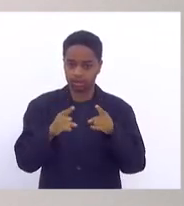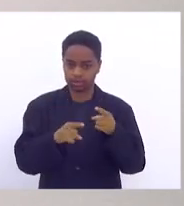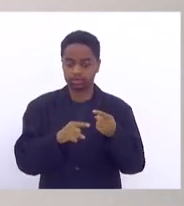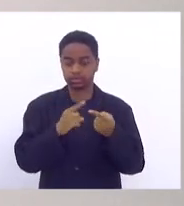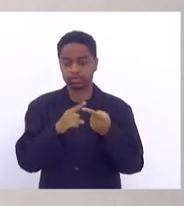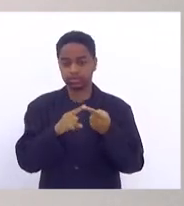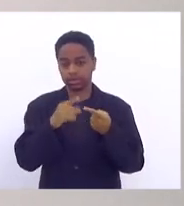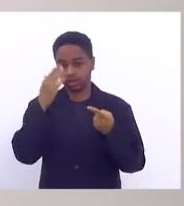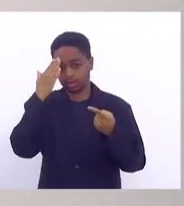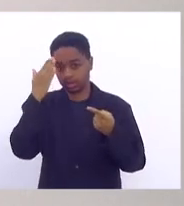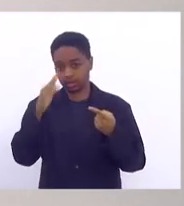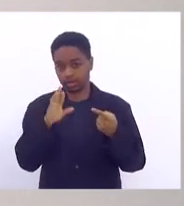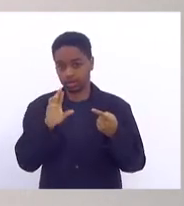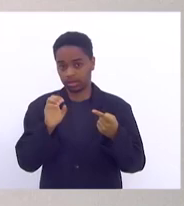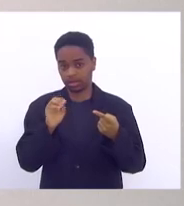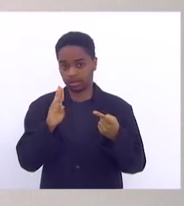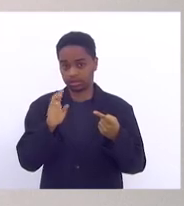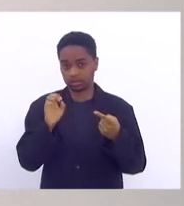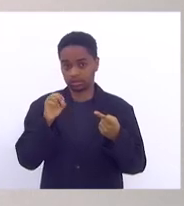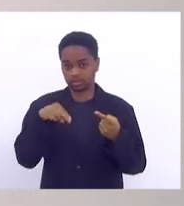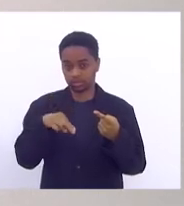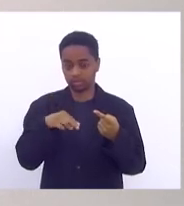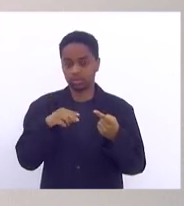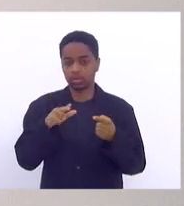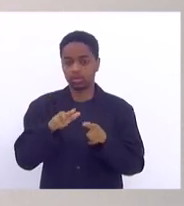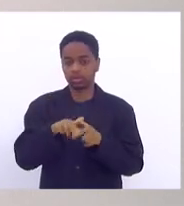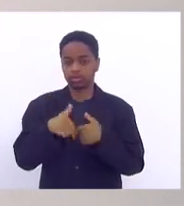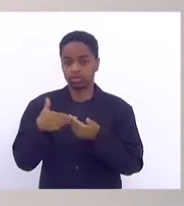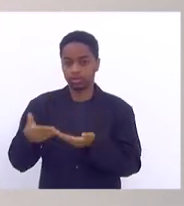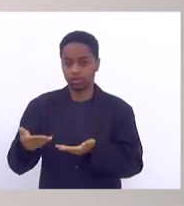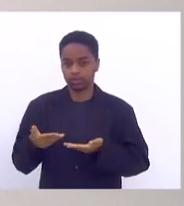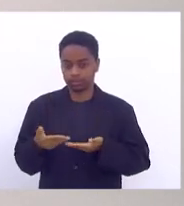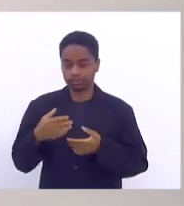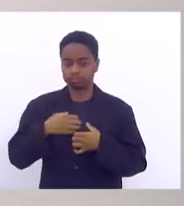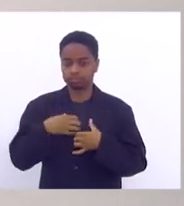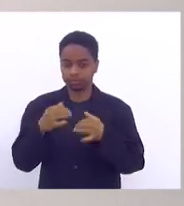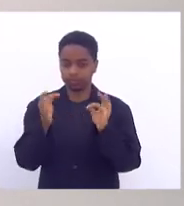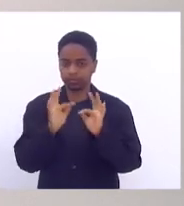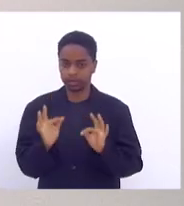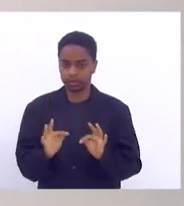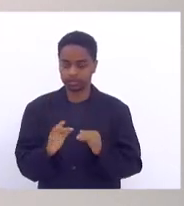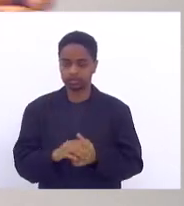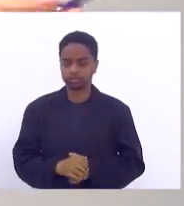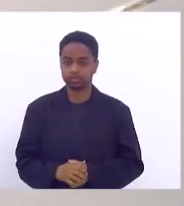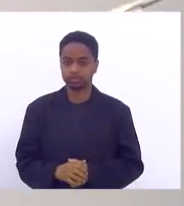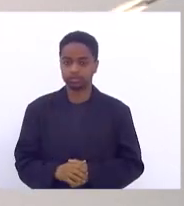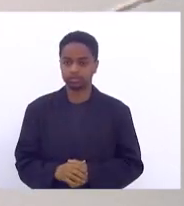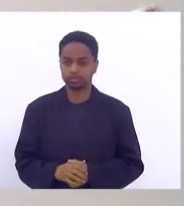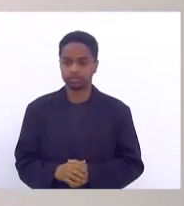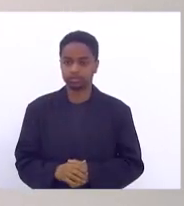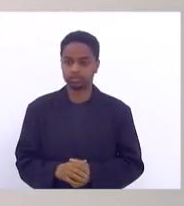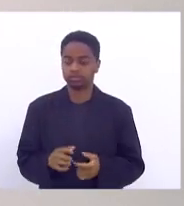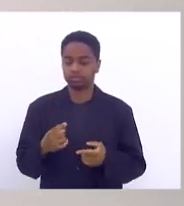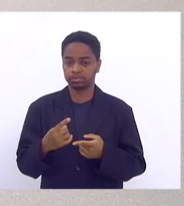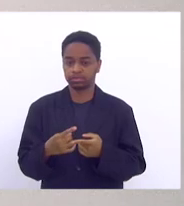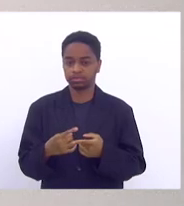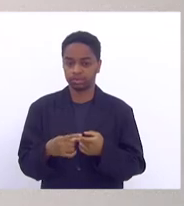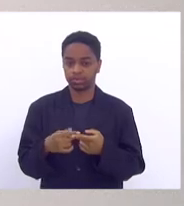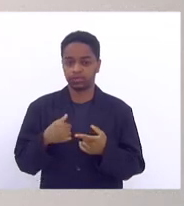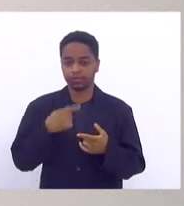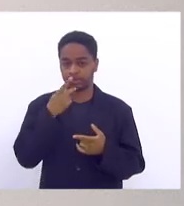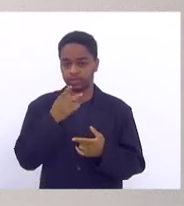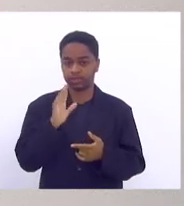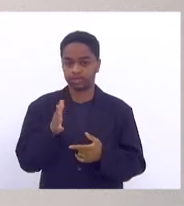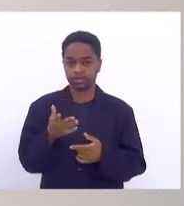Dr Robson pela pelo pelo convite Fico muito honrado Dr Robson por tudo que eu acabei de mencionar e o